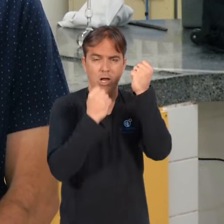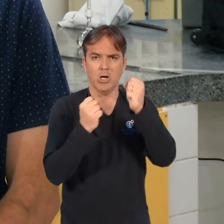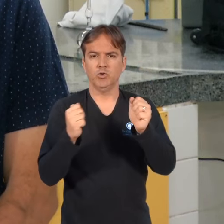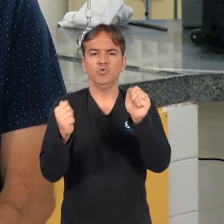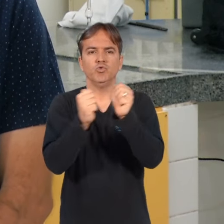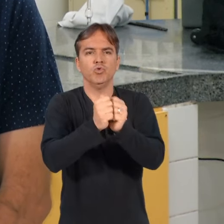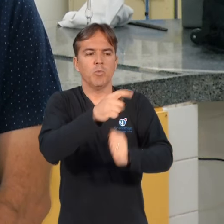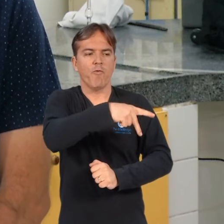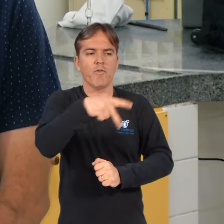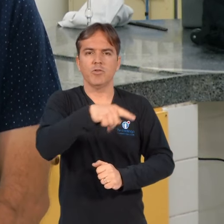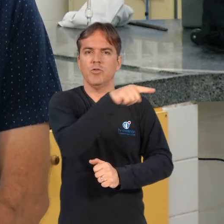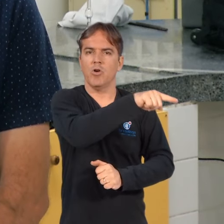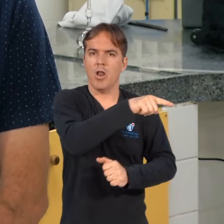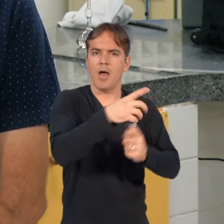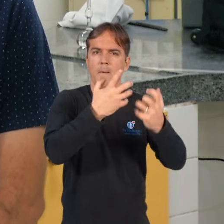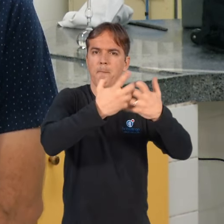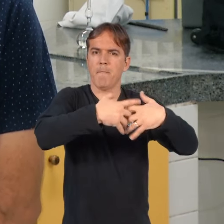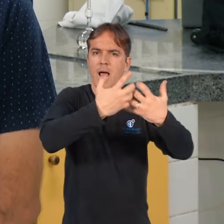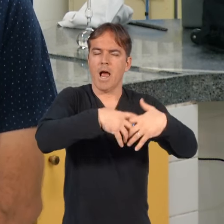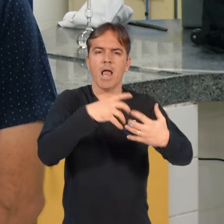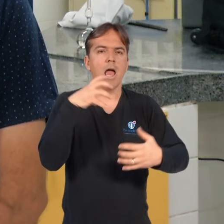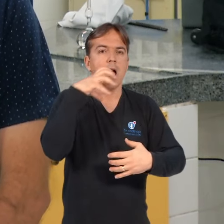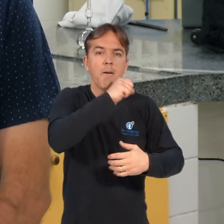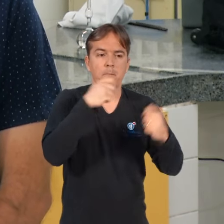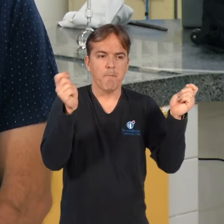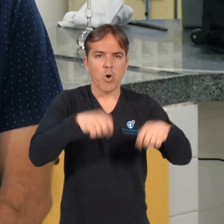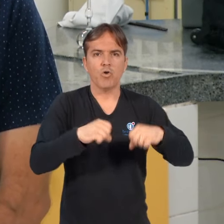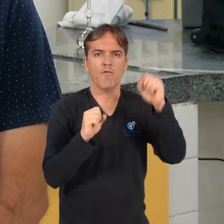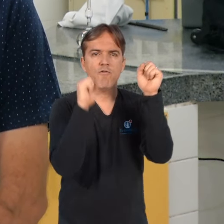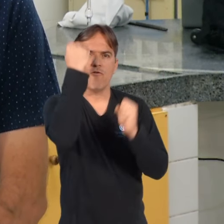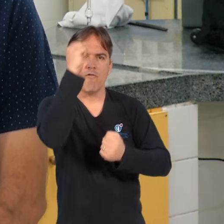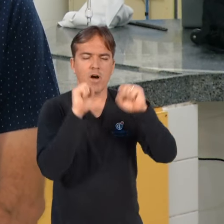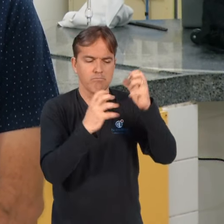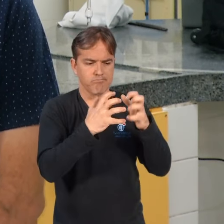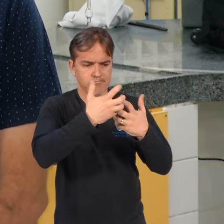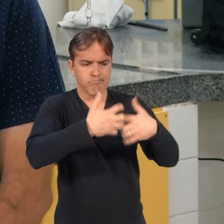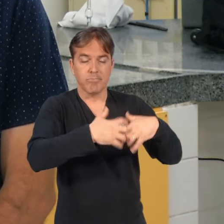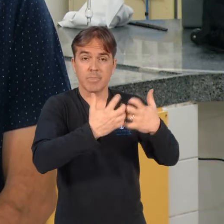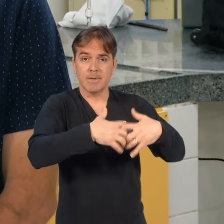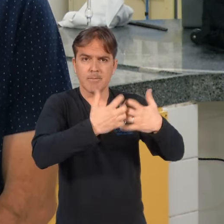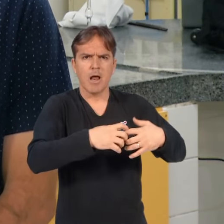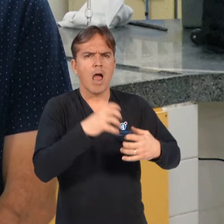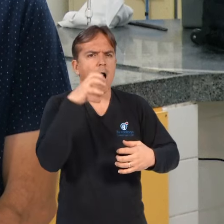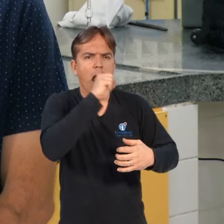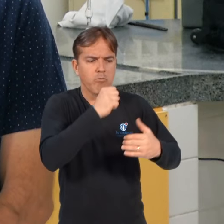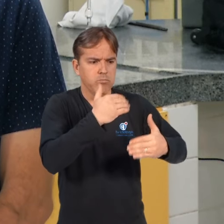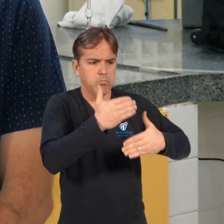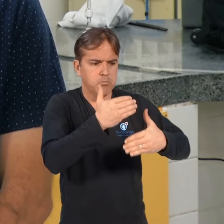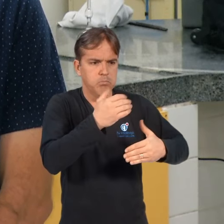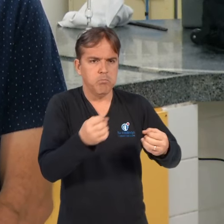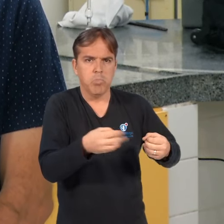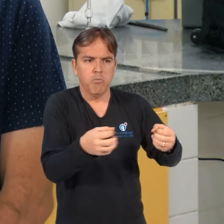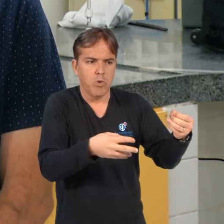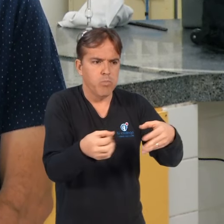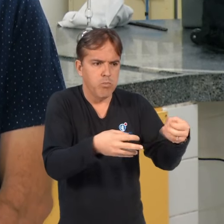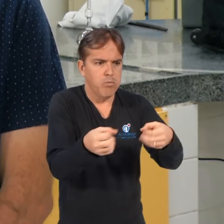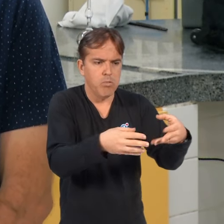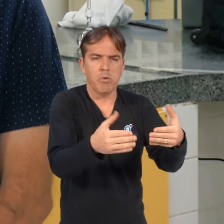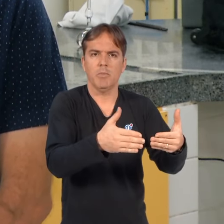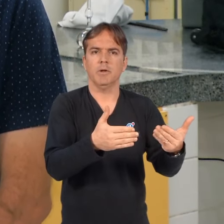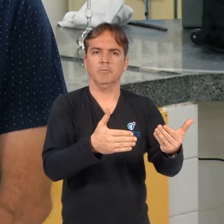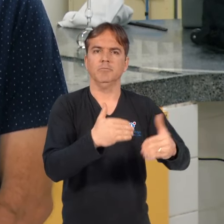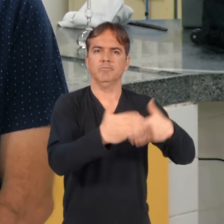mecânica, principalmente o professor Nelson, para desenvolver um sistema que garanta uma produtividade boa em termos de unidades produzidas